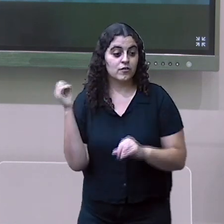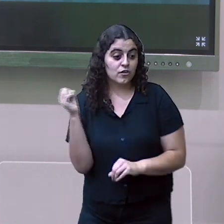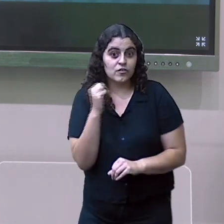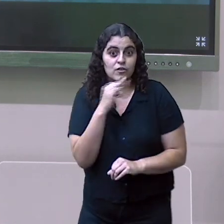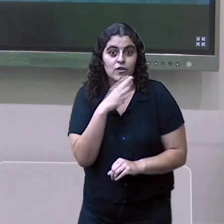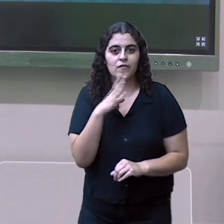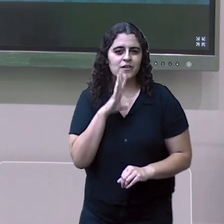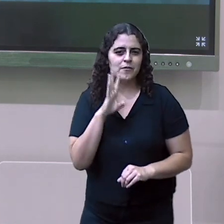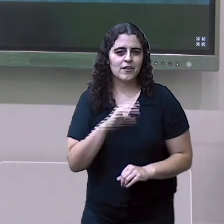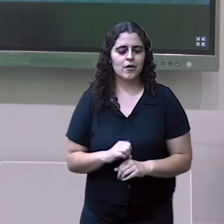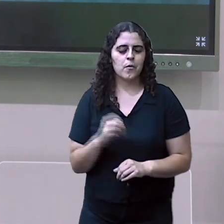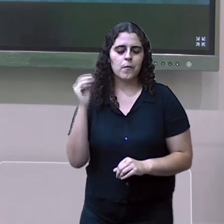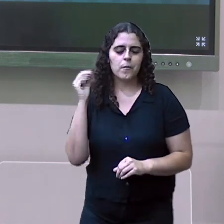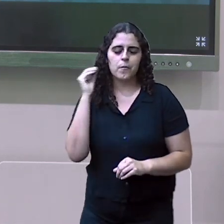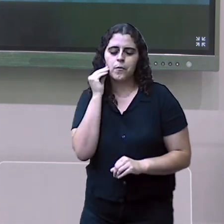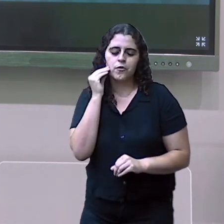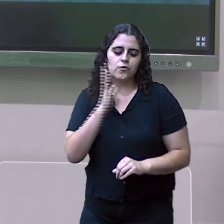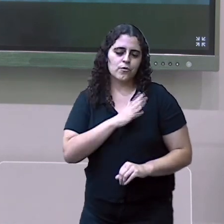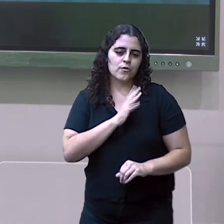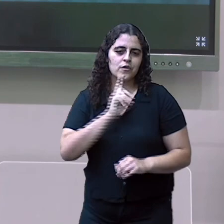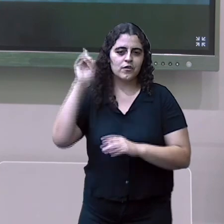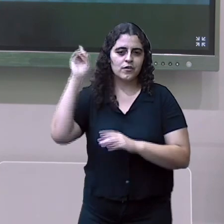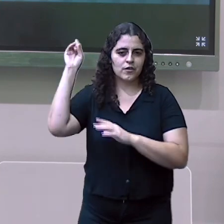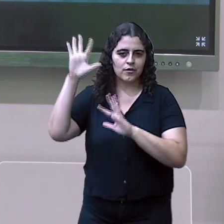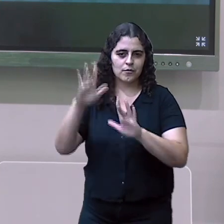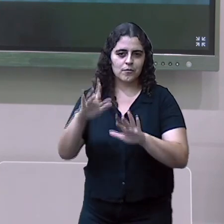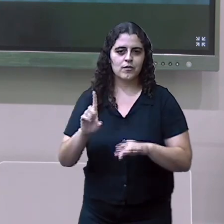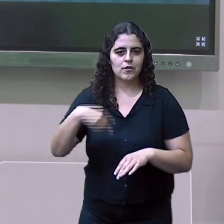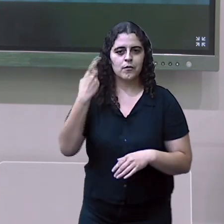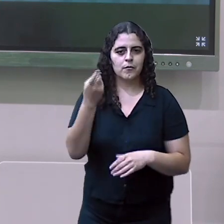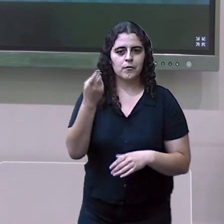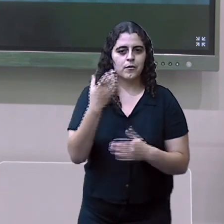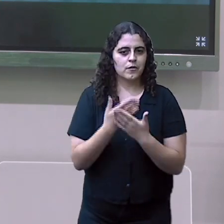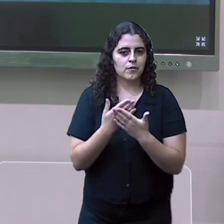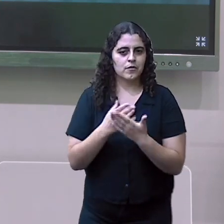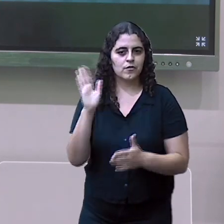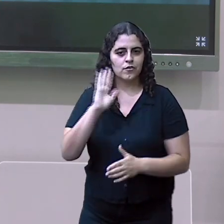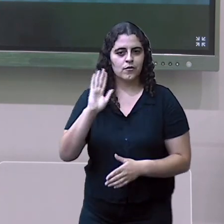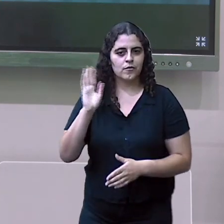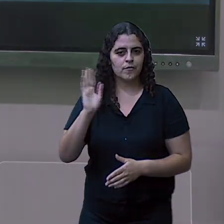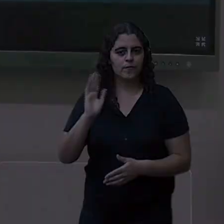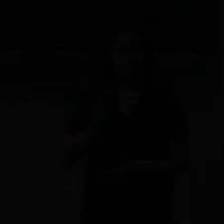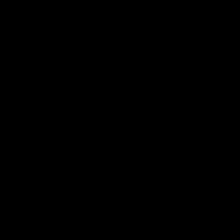as novidades. Beijo no coração, fiquem com Deus e até nossa próxima aula.